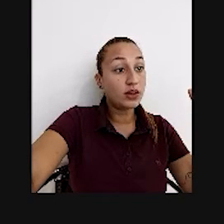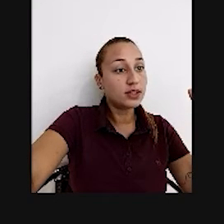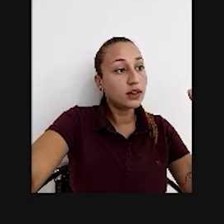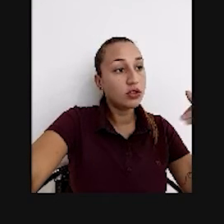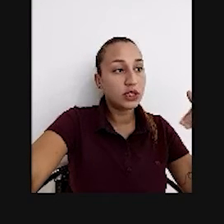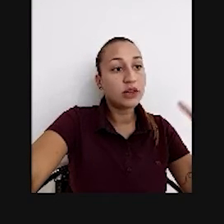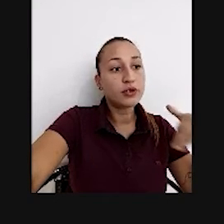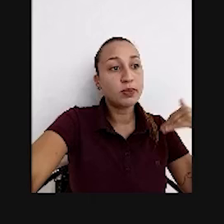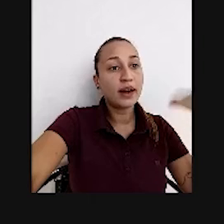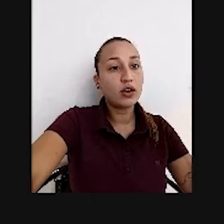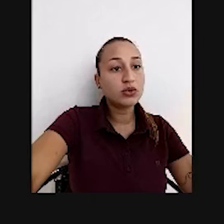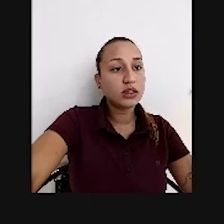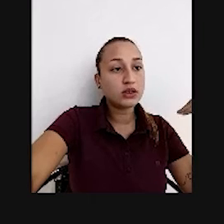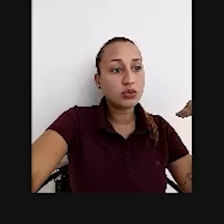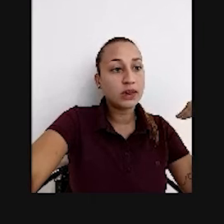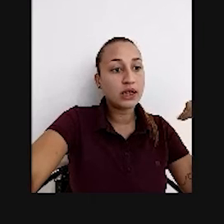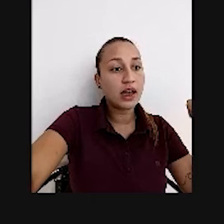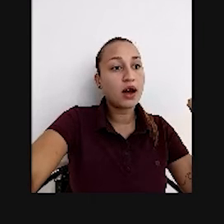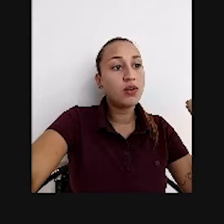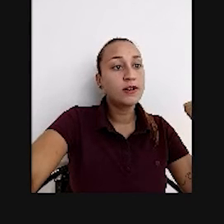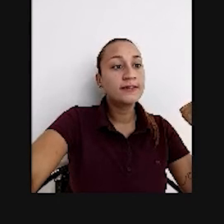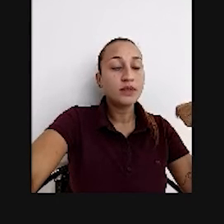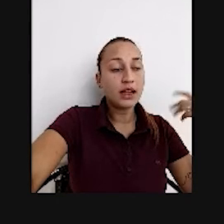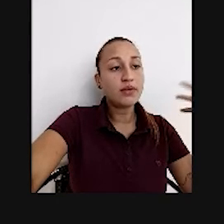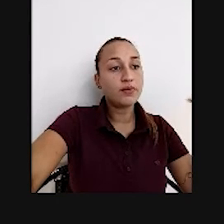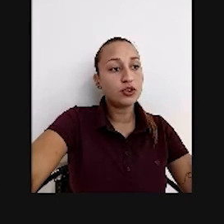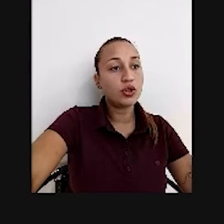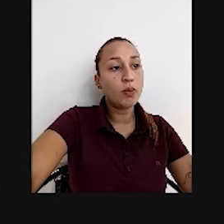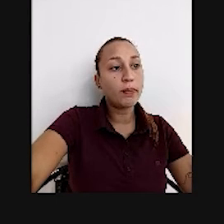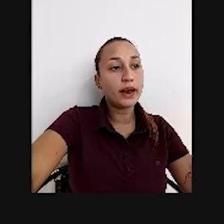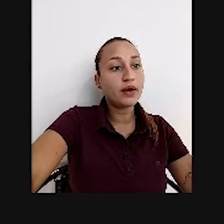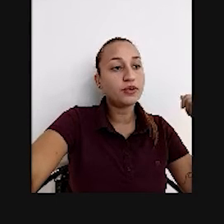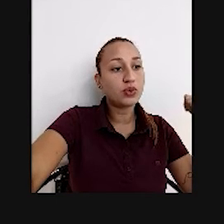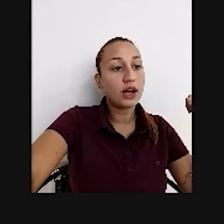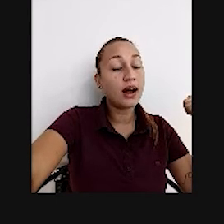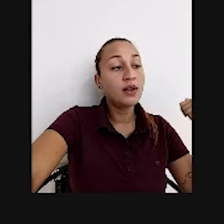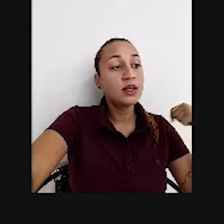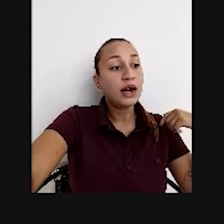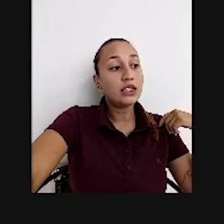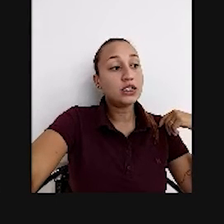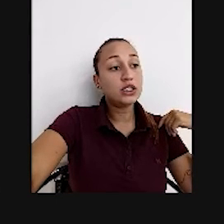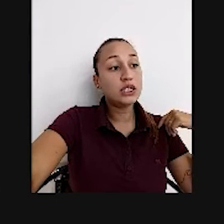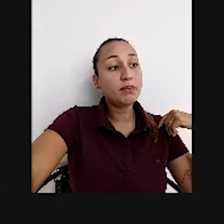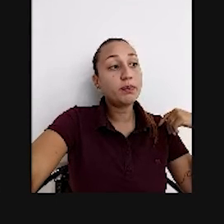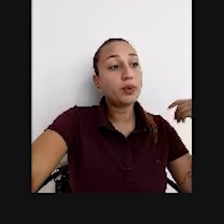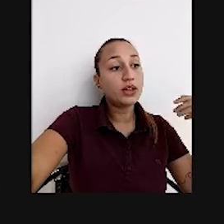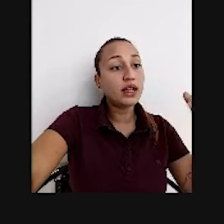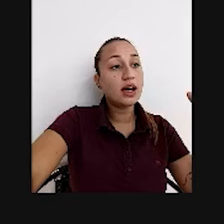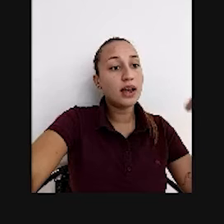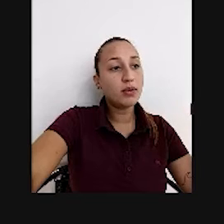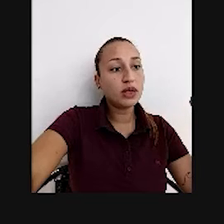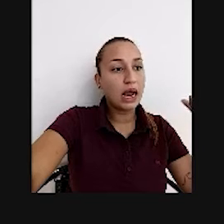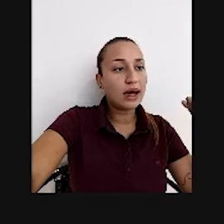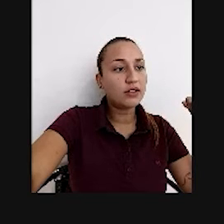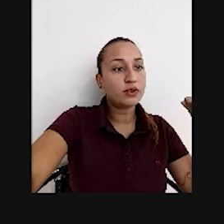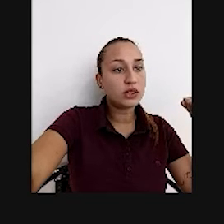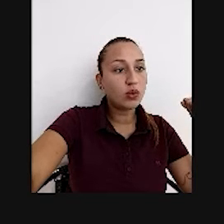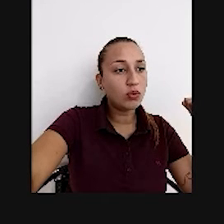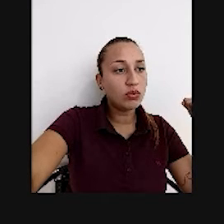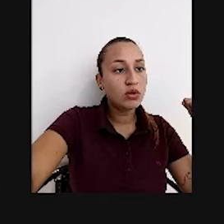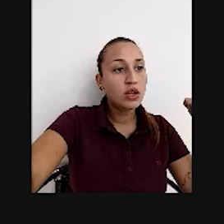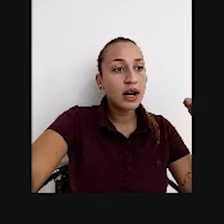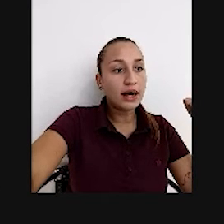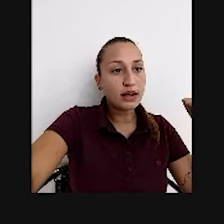Na simulação, ou seja, fosse maior do que a tensão do material, ele fosse romper, fissurar, a gente poderia remodelar,